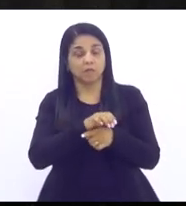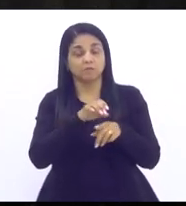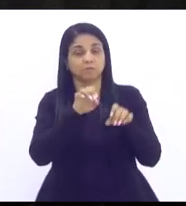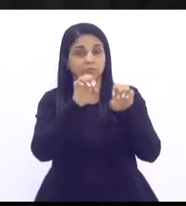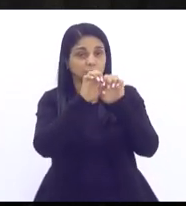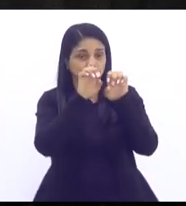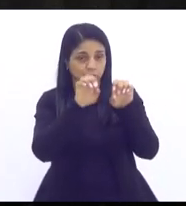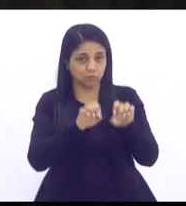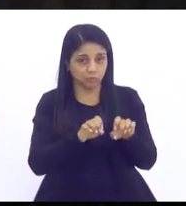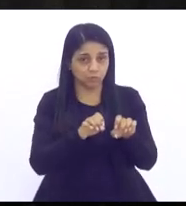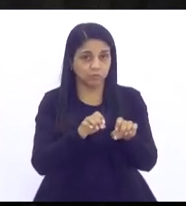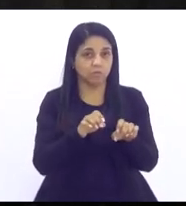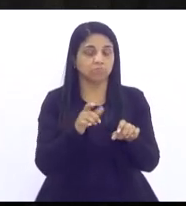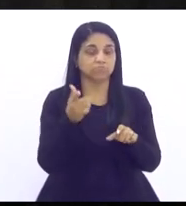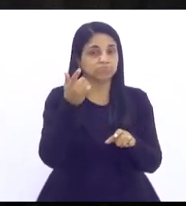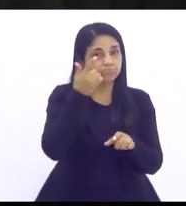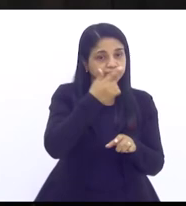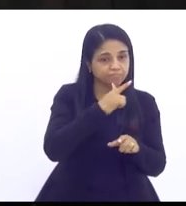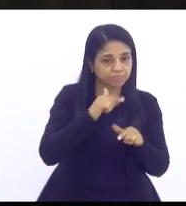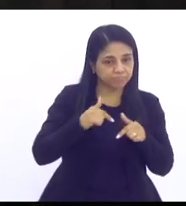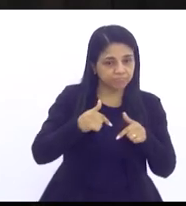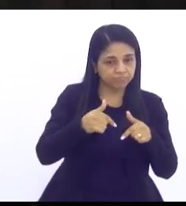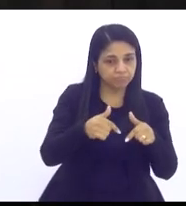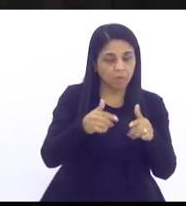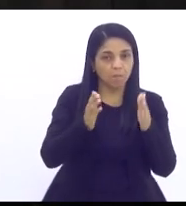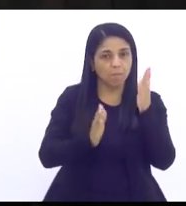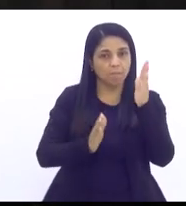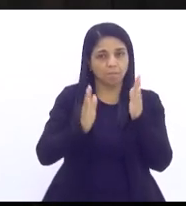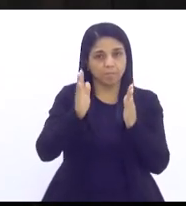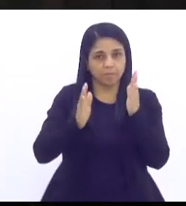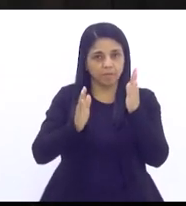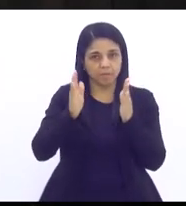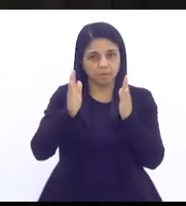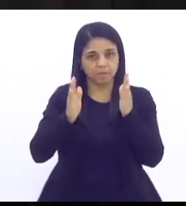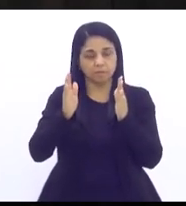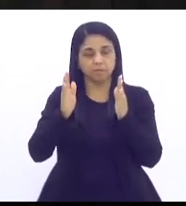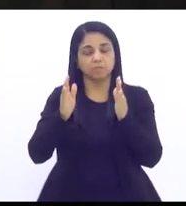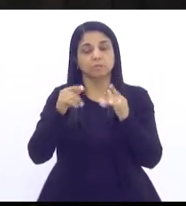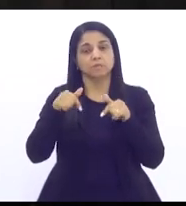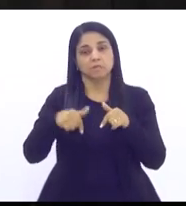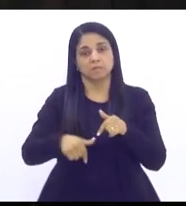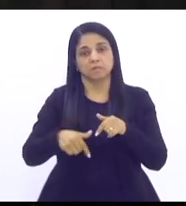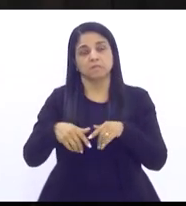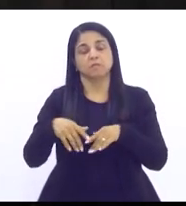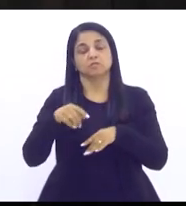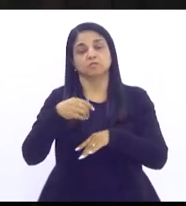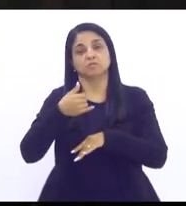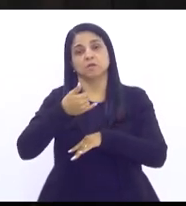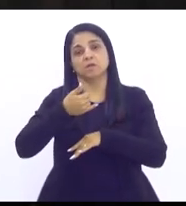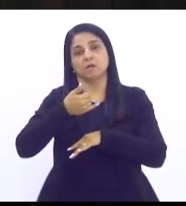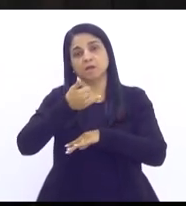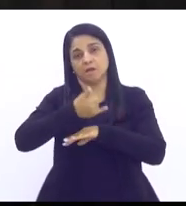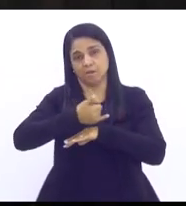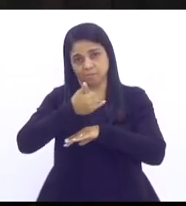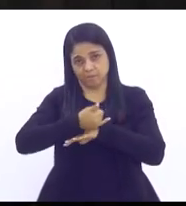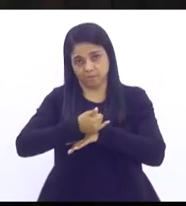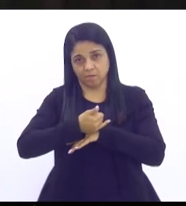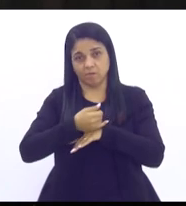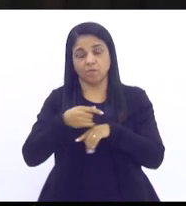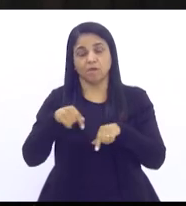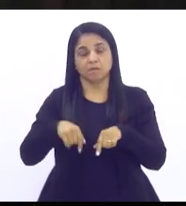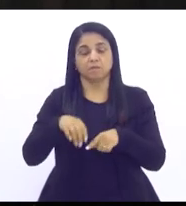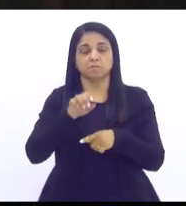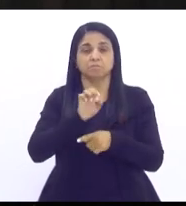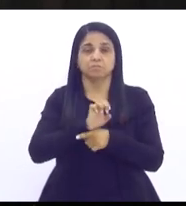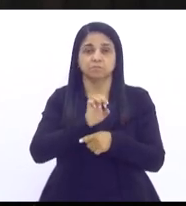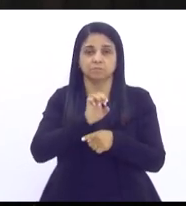estruturas funcionam, fruto do período em que sediamos o Distrito Federal, também por conta de ser um estado